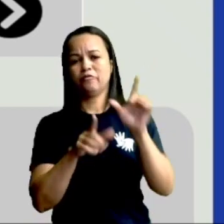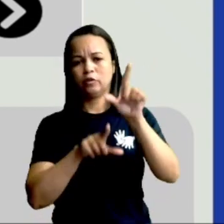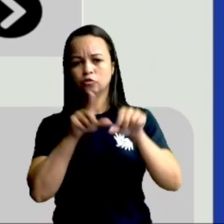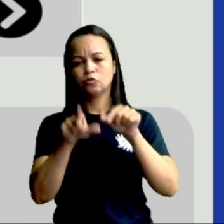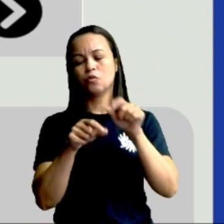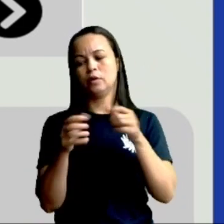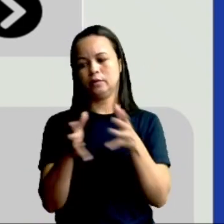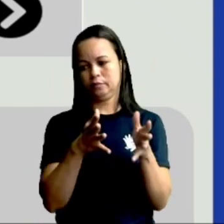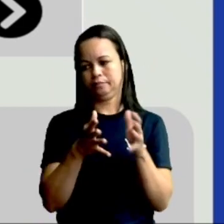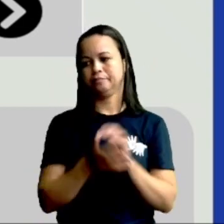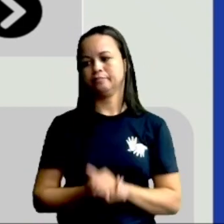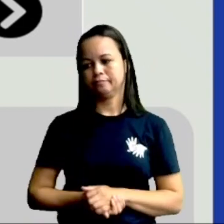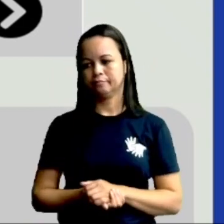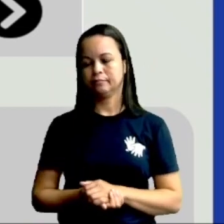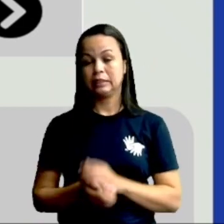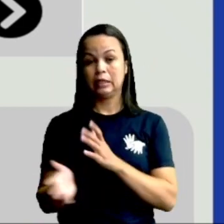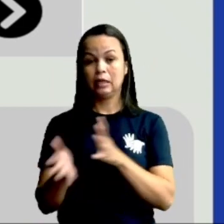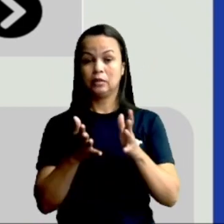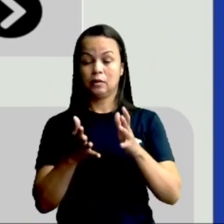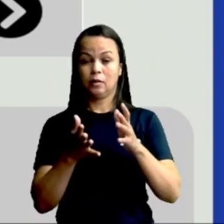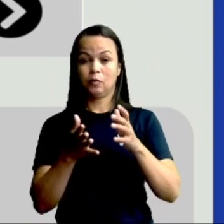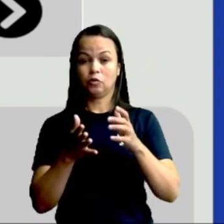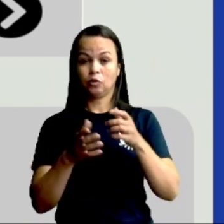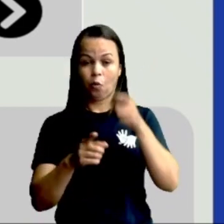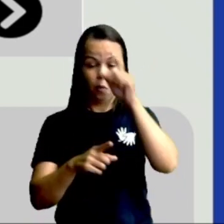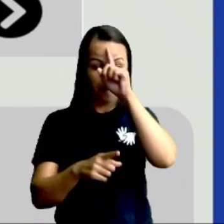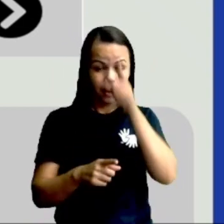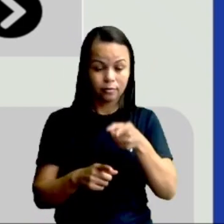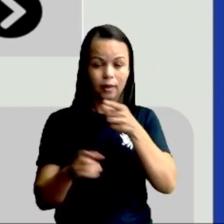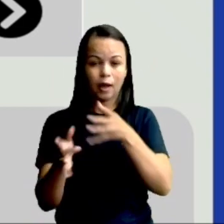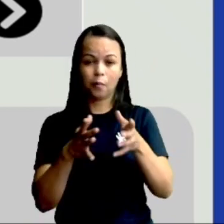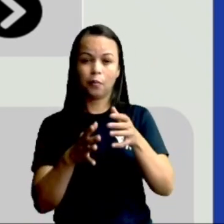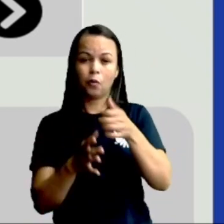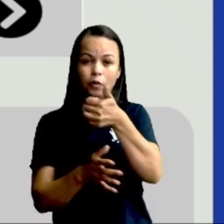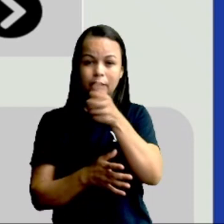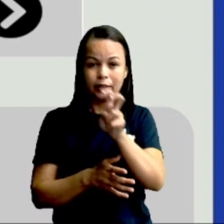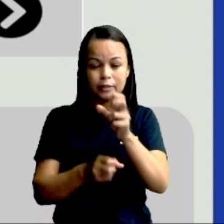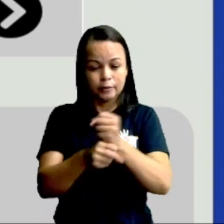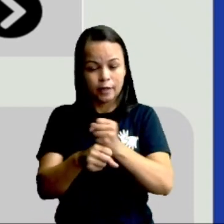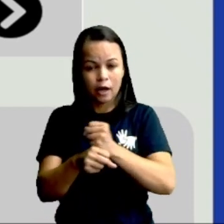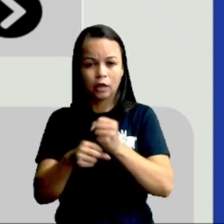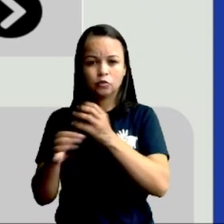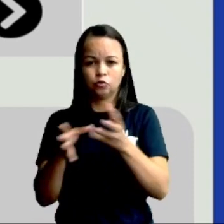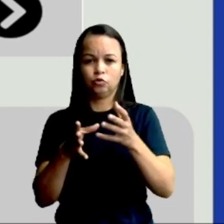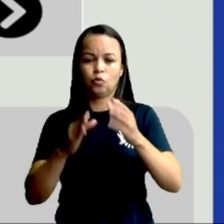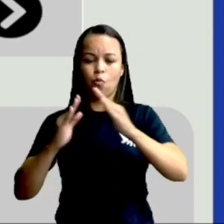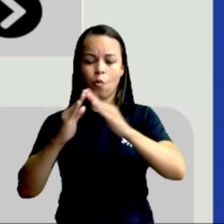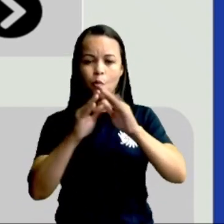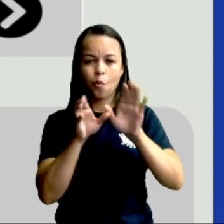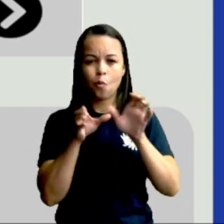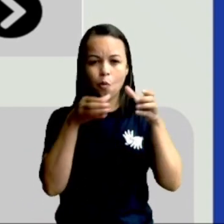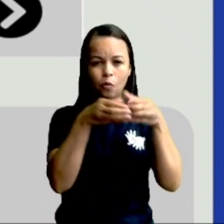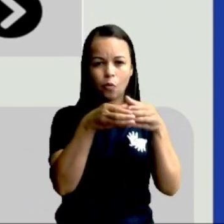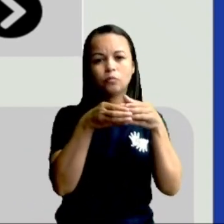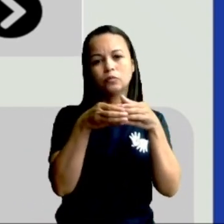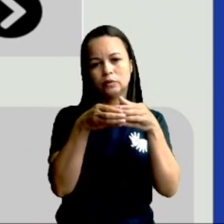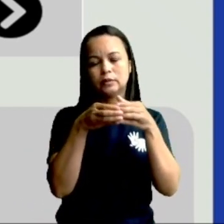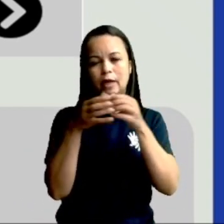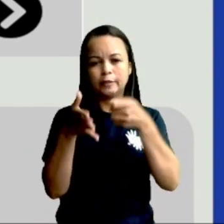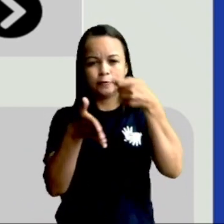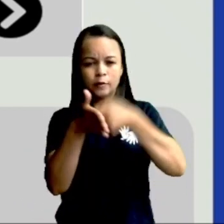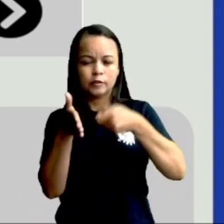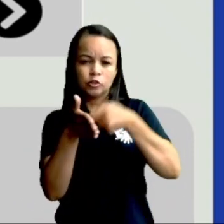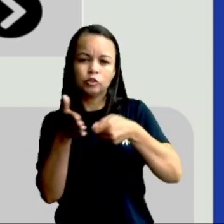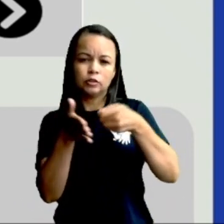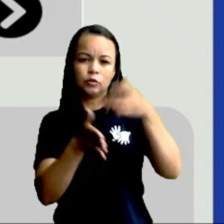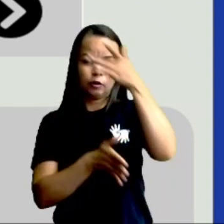Zumbi, após comandar por 15 anos o Quilombo dos Palmares, uma comunidade, as comunidades que